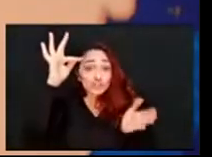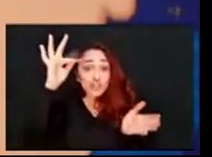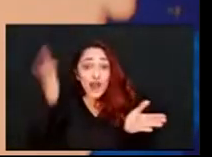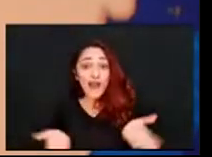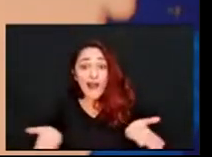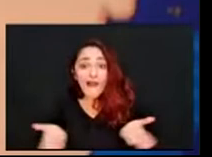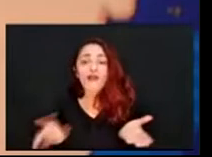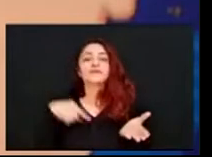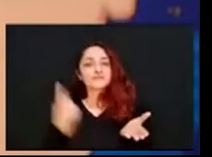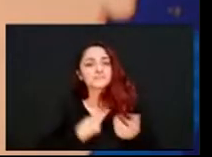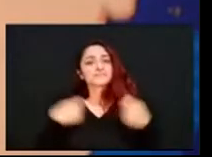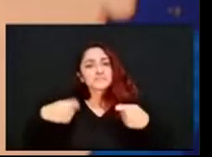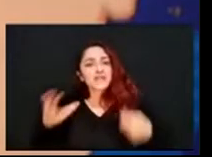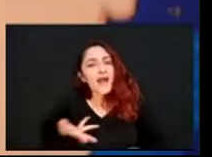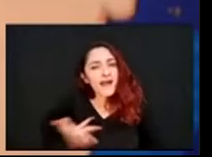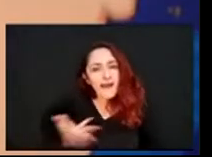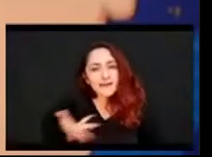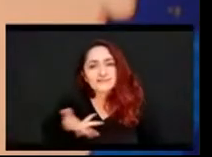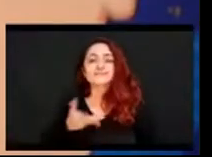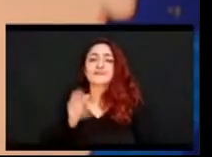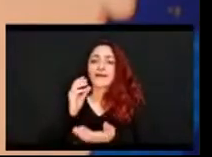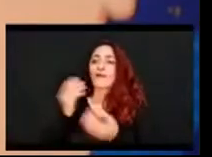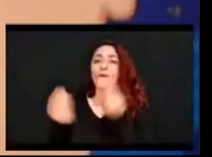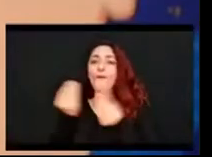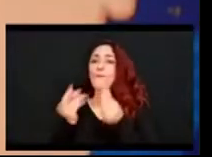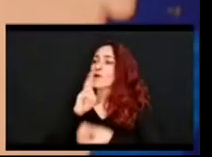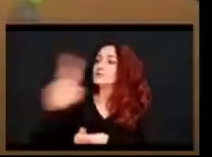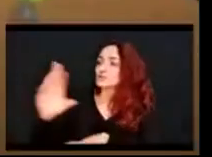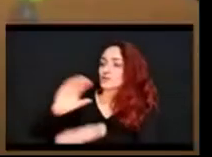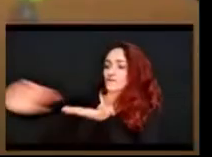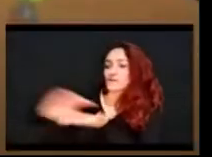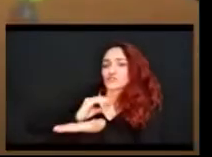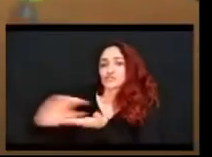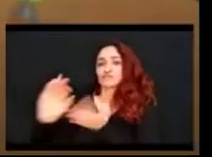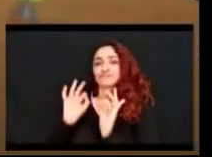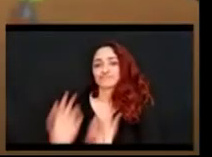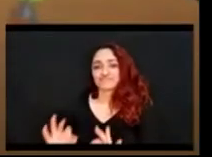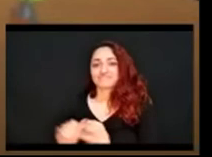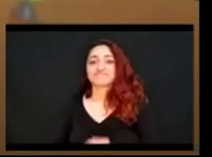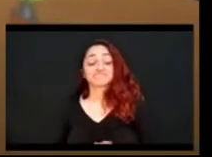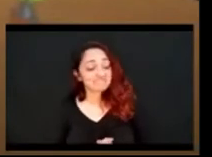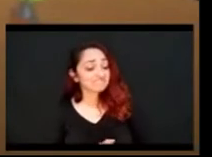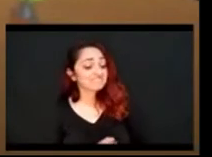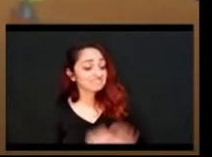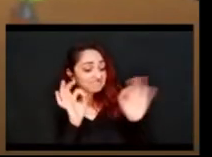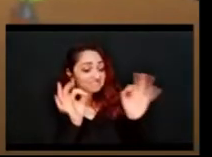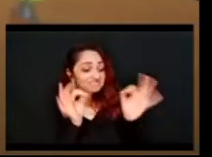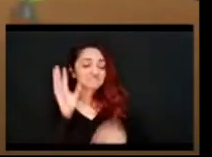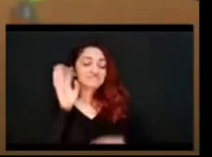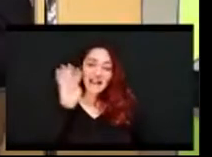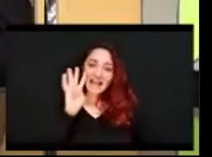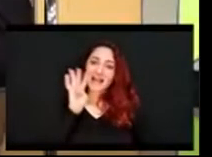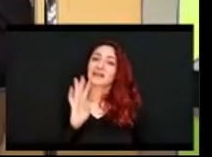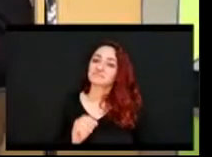responder de forma sustentável os investimentos é muito legal bem você falou de futuro e a minha próxima